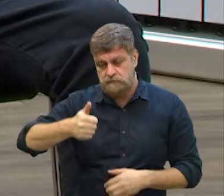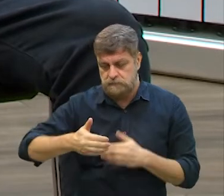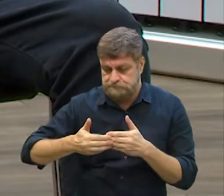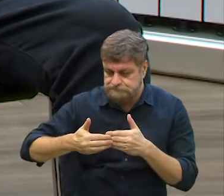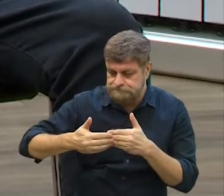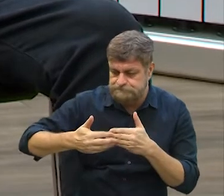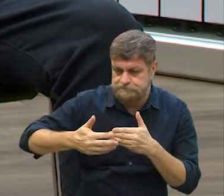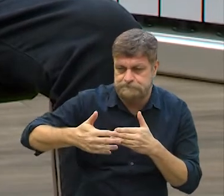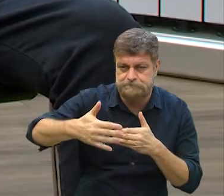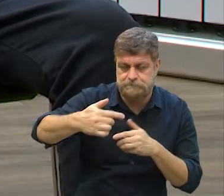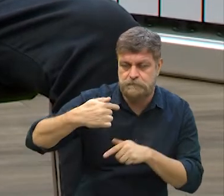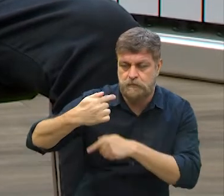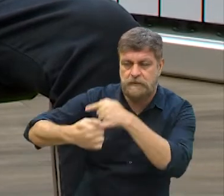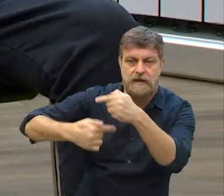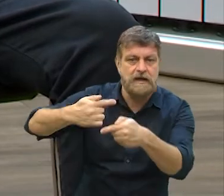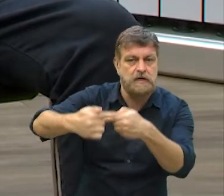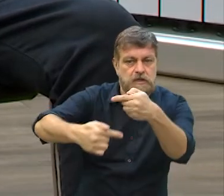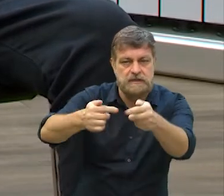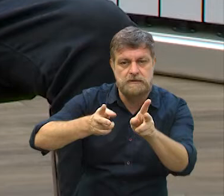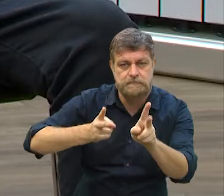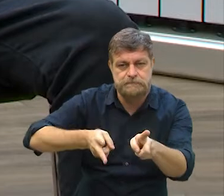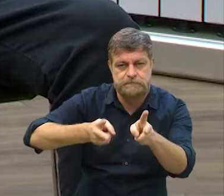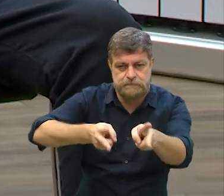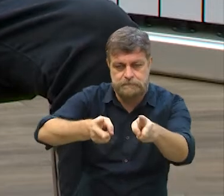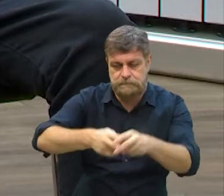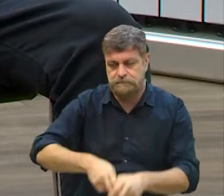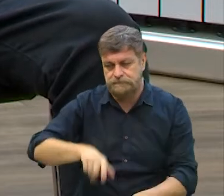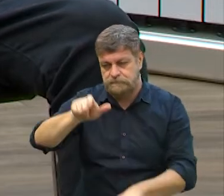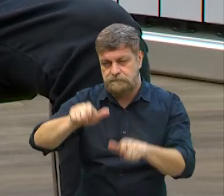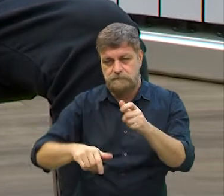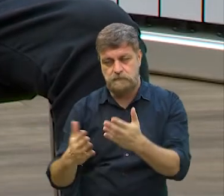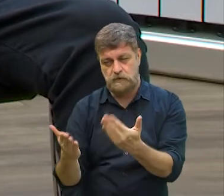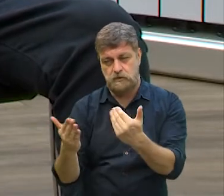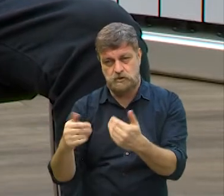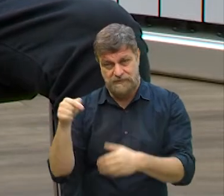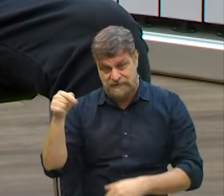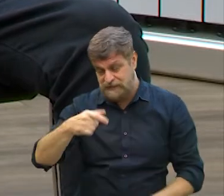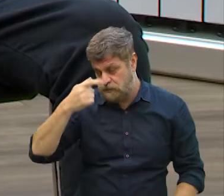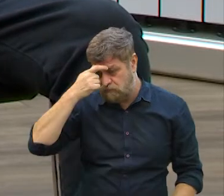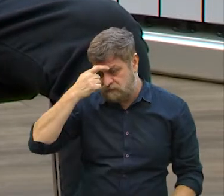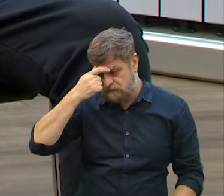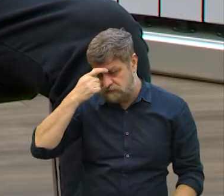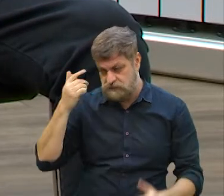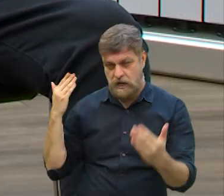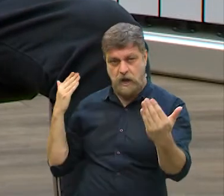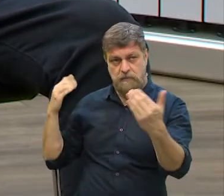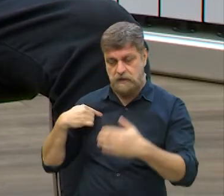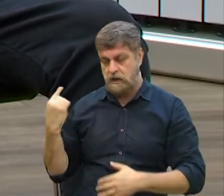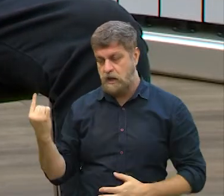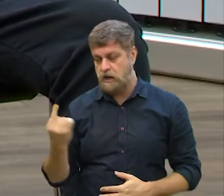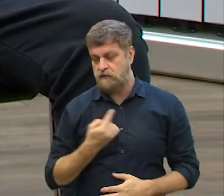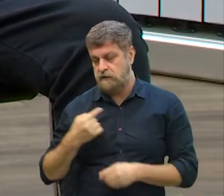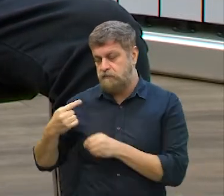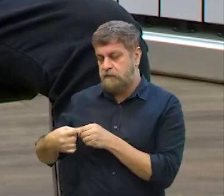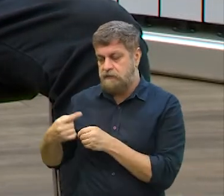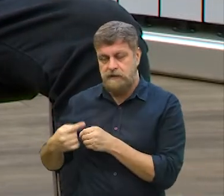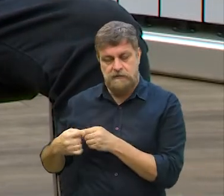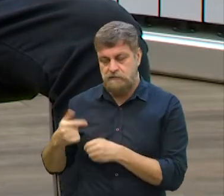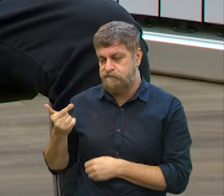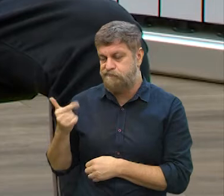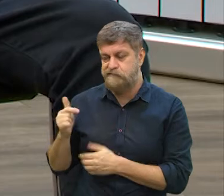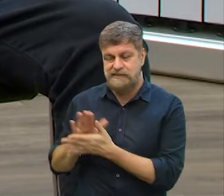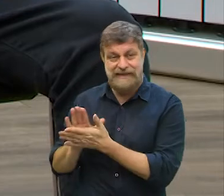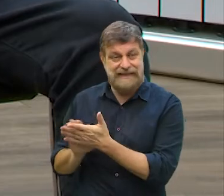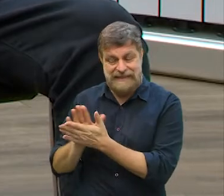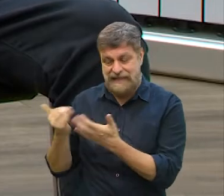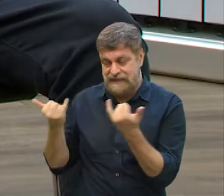isso vai ser levado para toda a geração daqui para frente, que o pessoal novo está bem melhor, bem mais conscientizado que a gente que nem a gente falou, a gente veio do interior, não